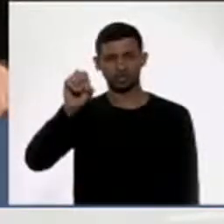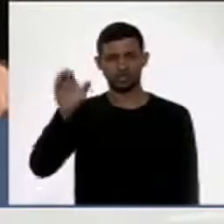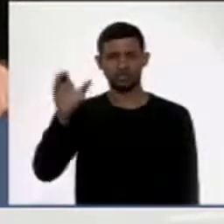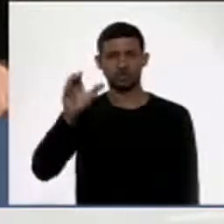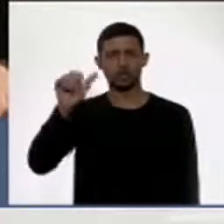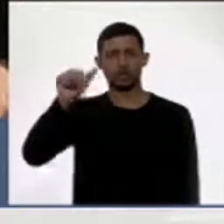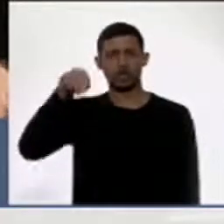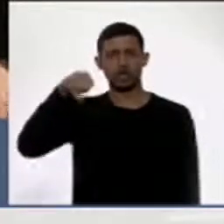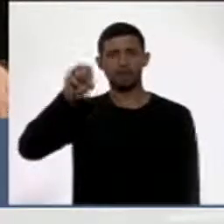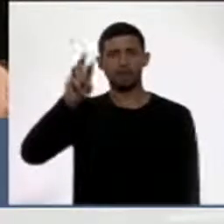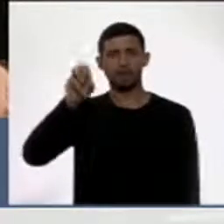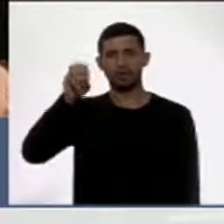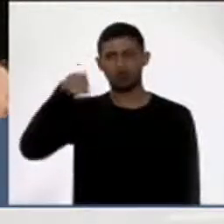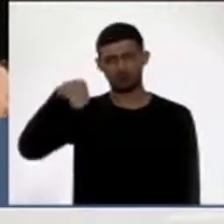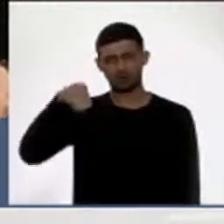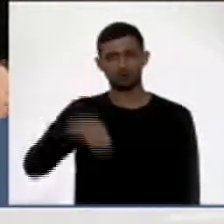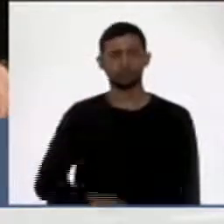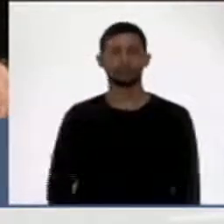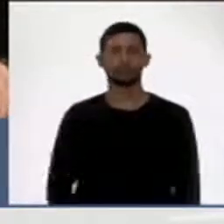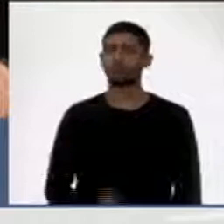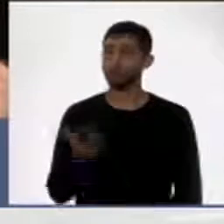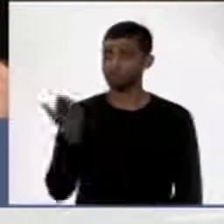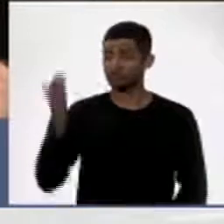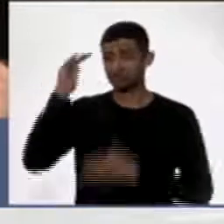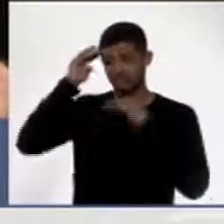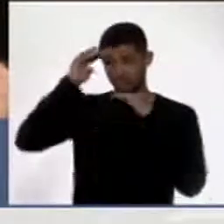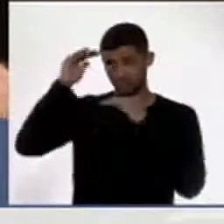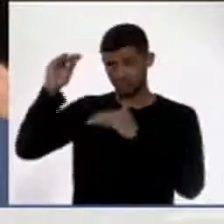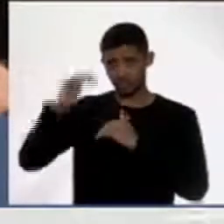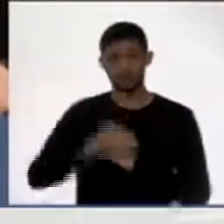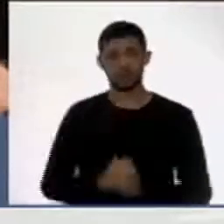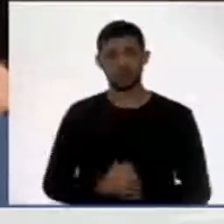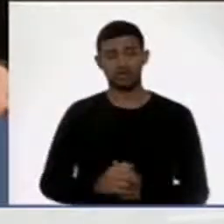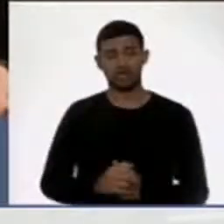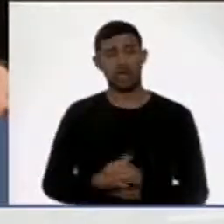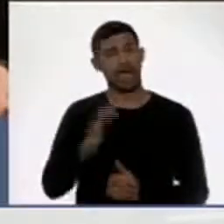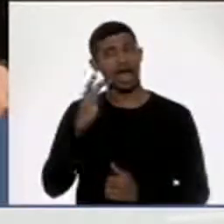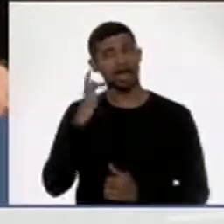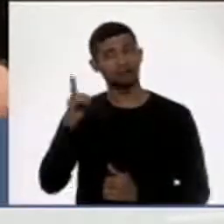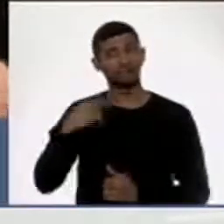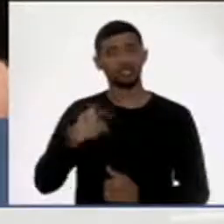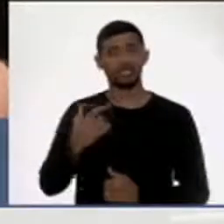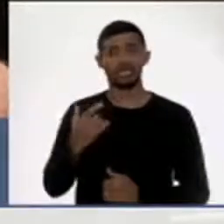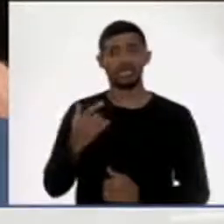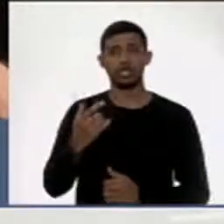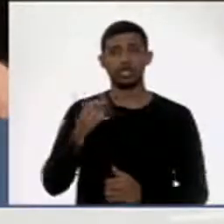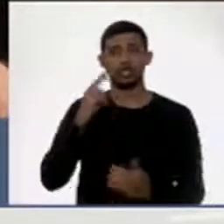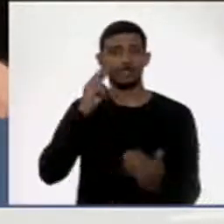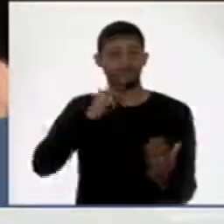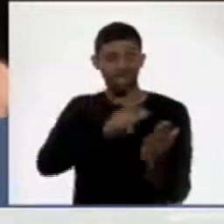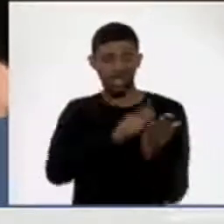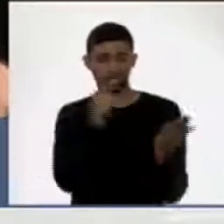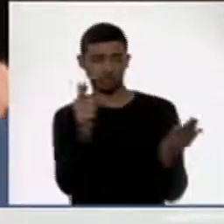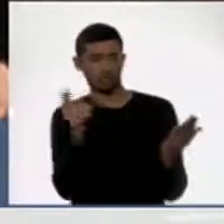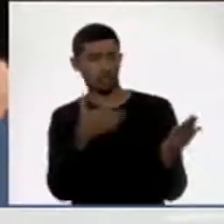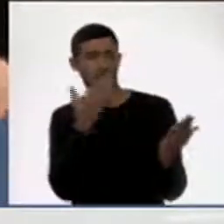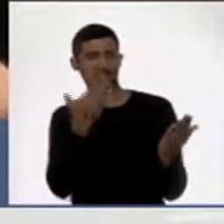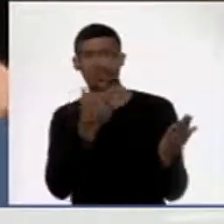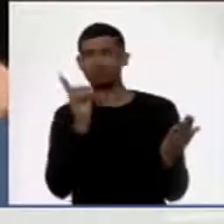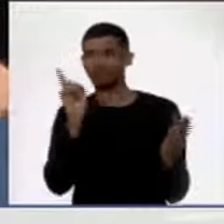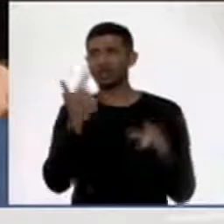seguramente Vossa Excelência não ouviu isso nos jornais porque era muito